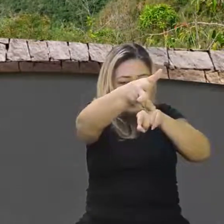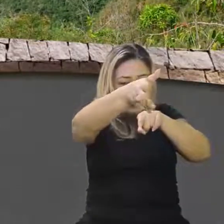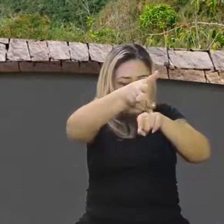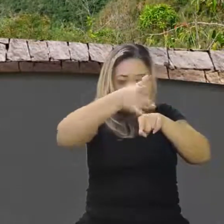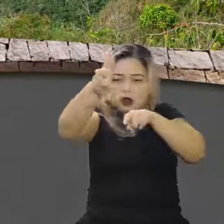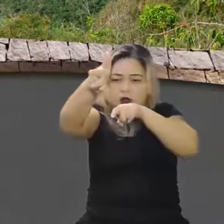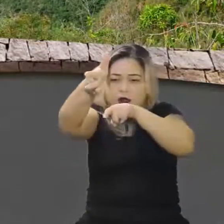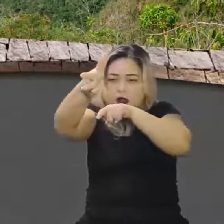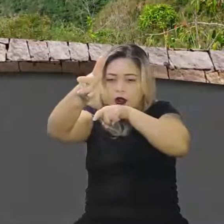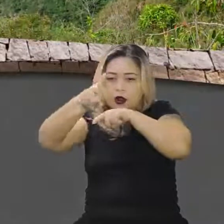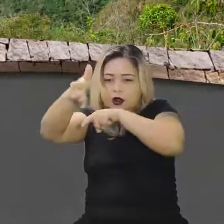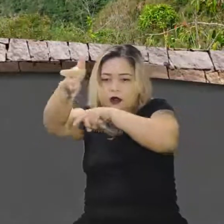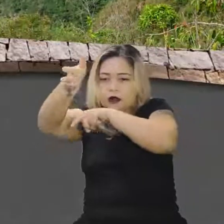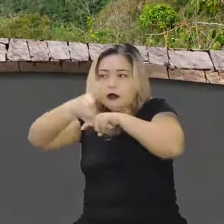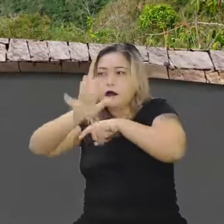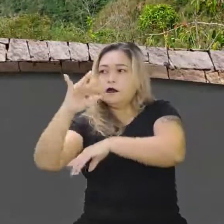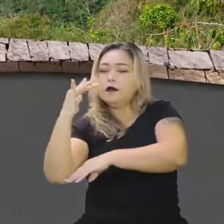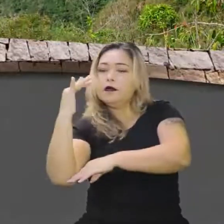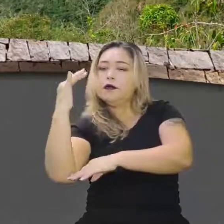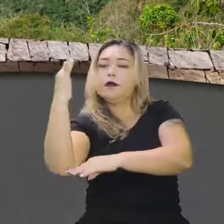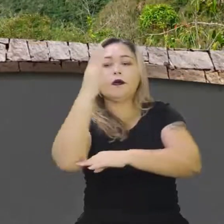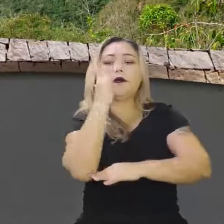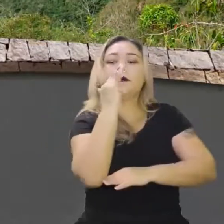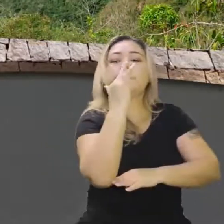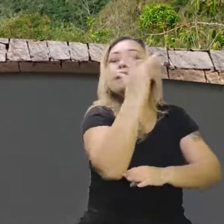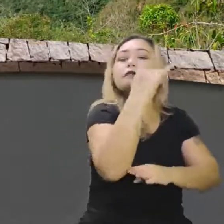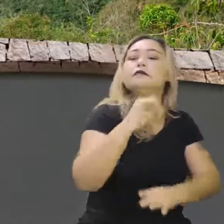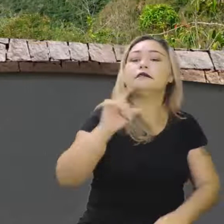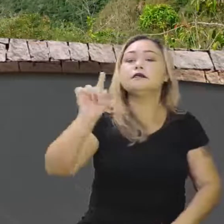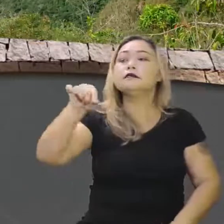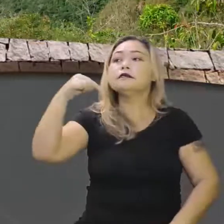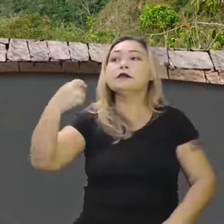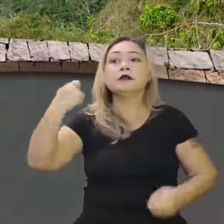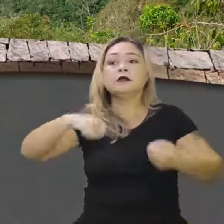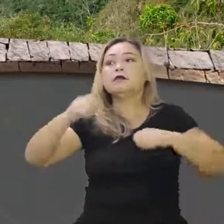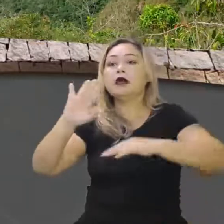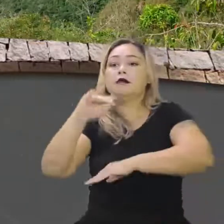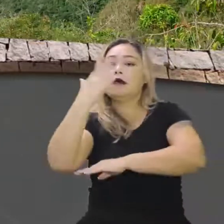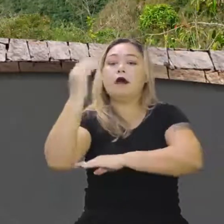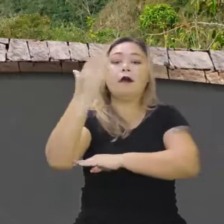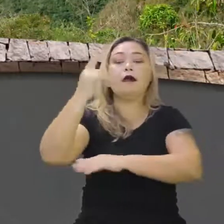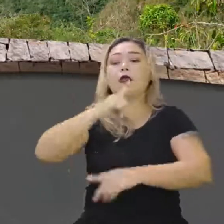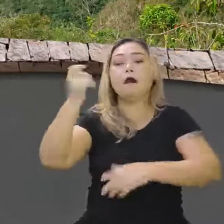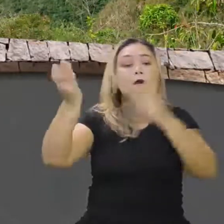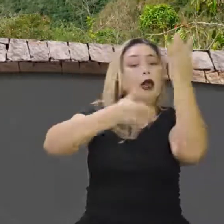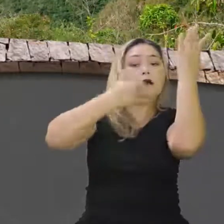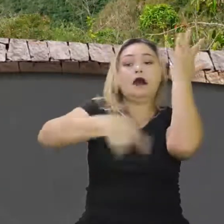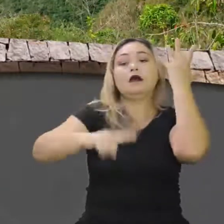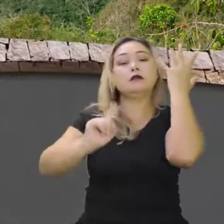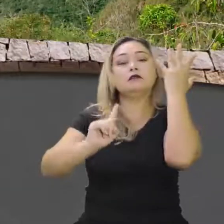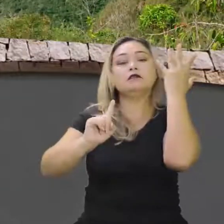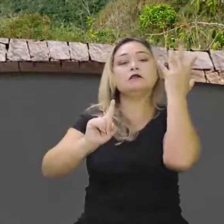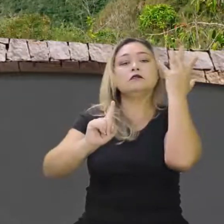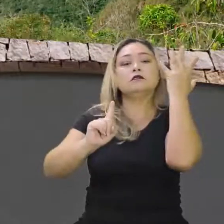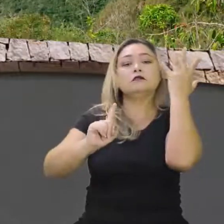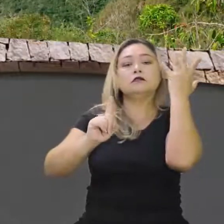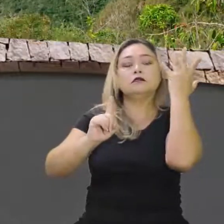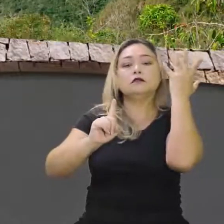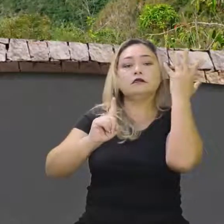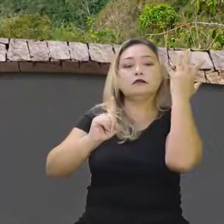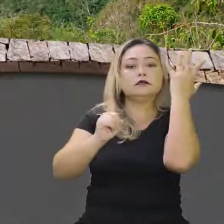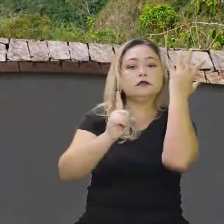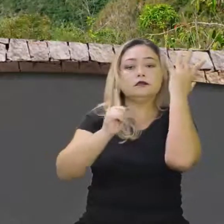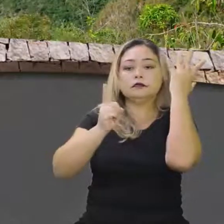monte de seringueiras. Então, eles não precisavam entrar na mata com terçado nem nada. Eles já iam...